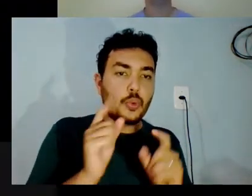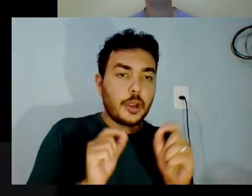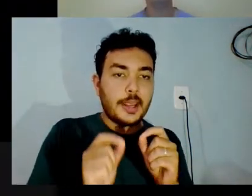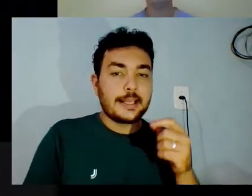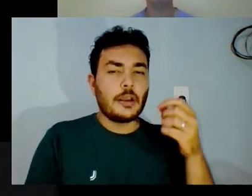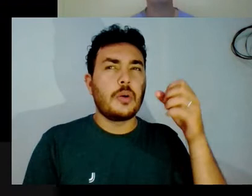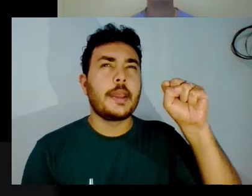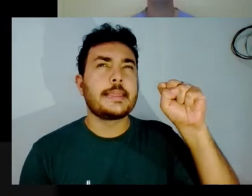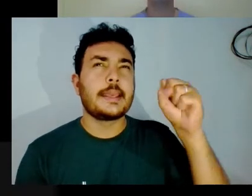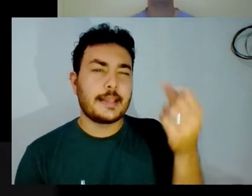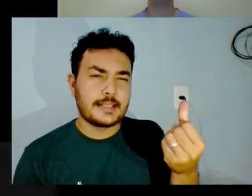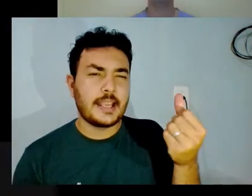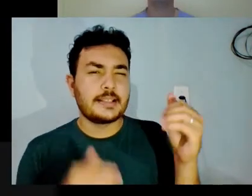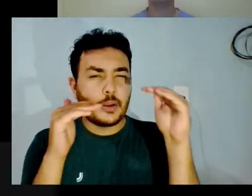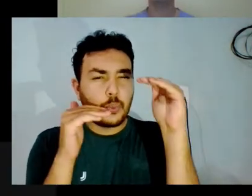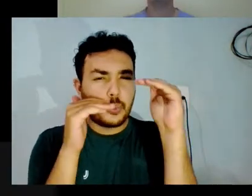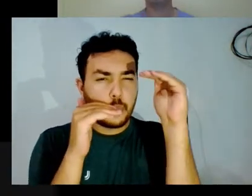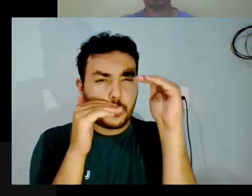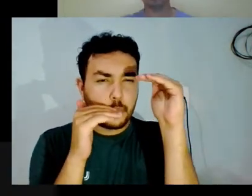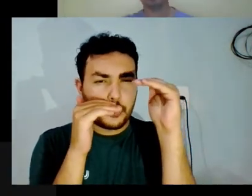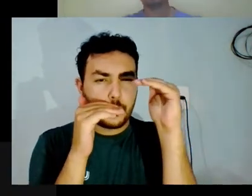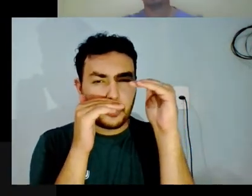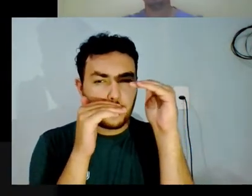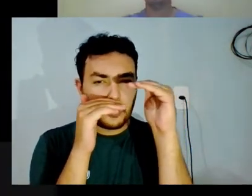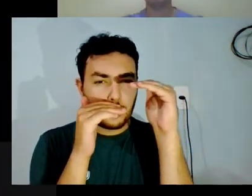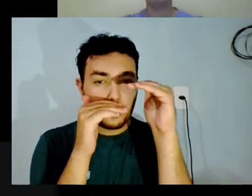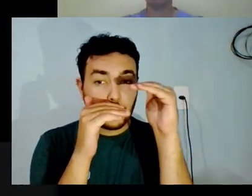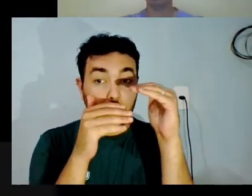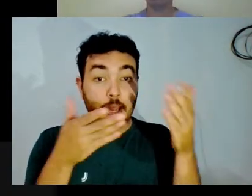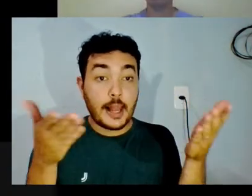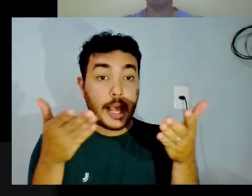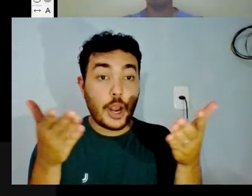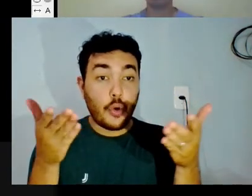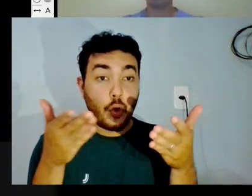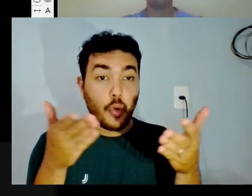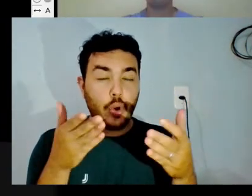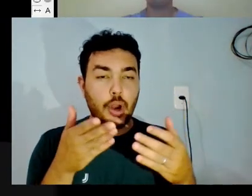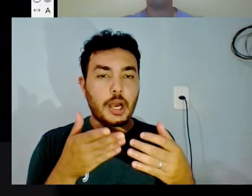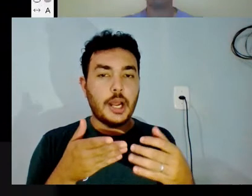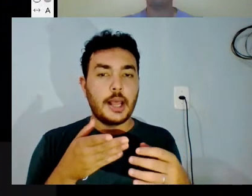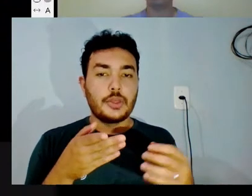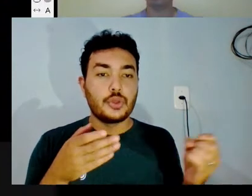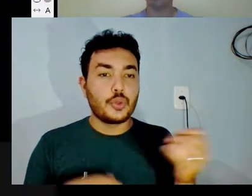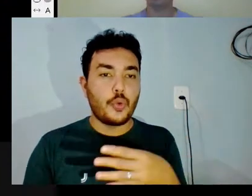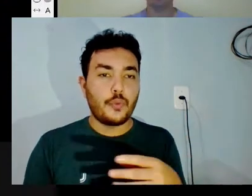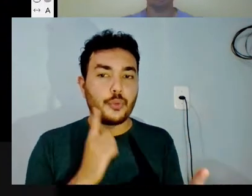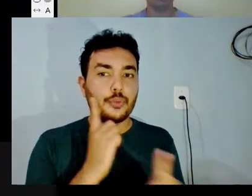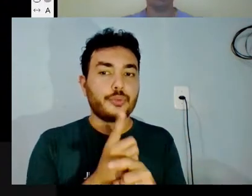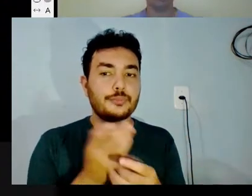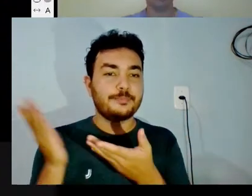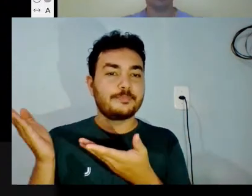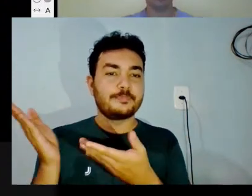de 86,9, se eu não me engano, né, vezes 10 a menos 12, acho que foi isso. E o valor obtido agora, com essa nova função de onda, olha o valor